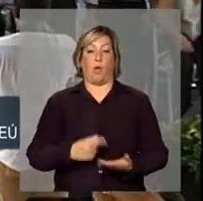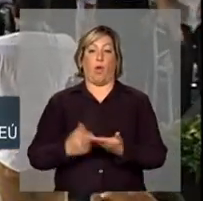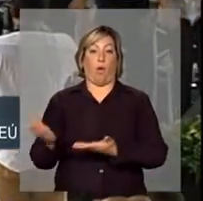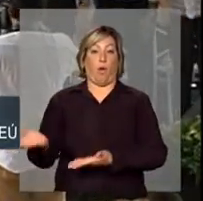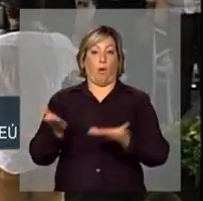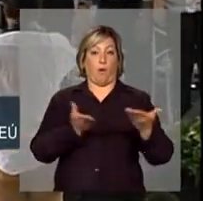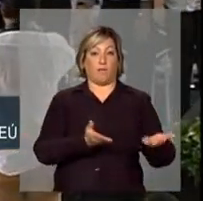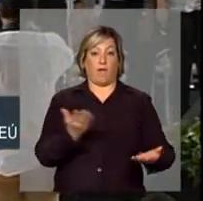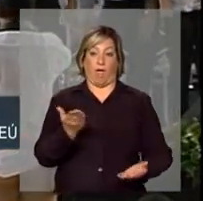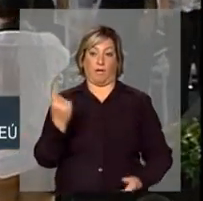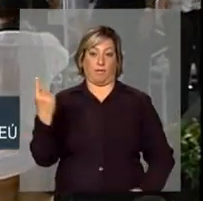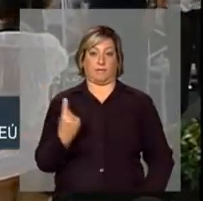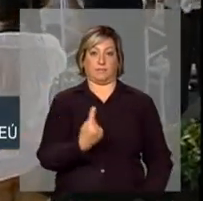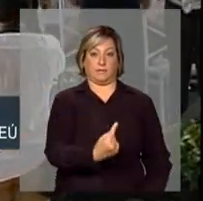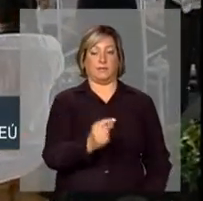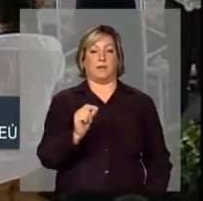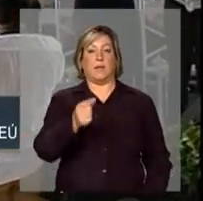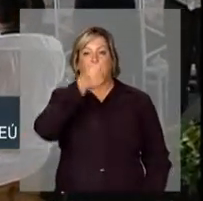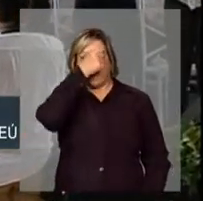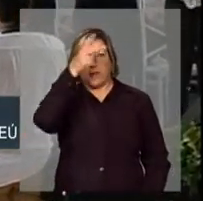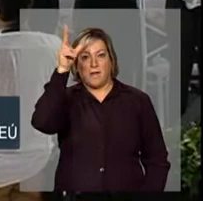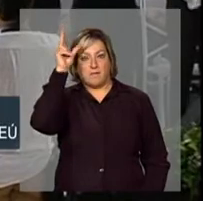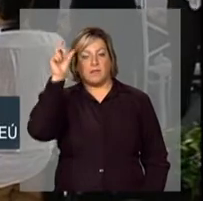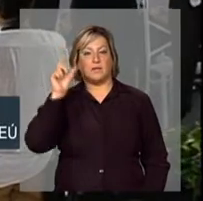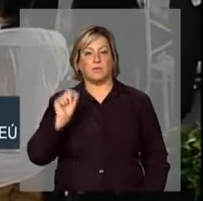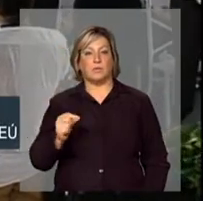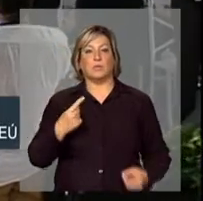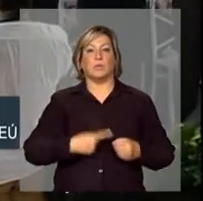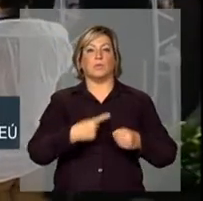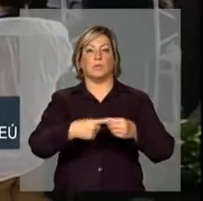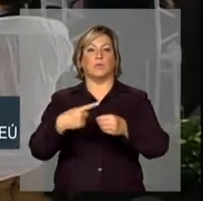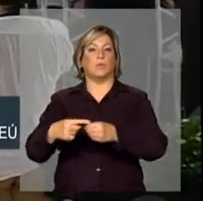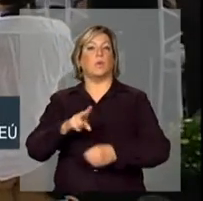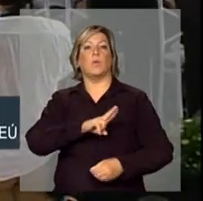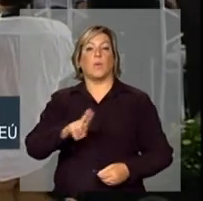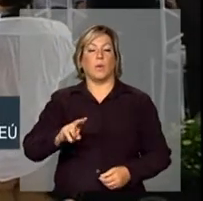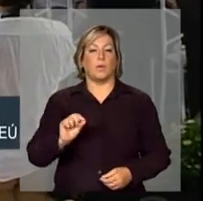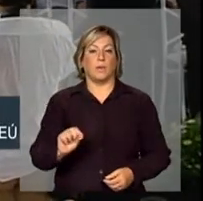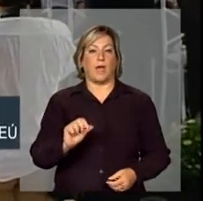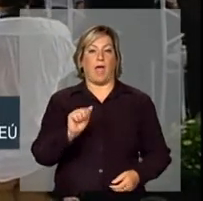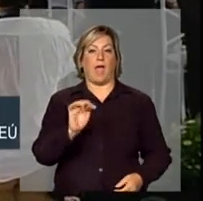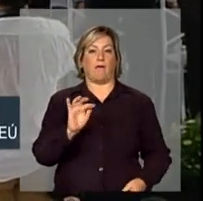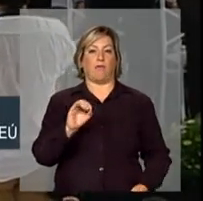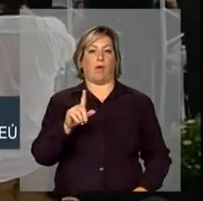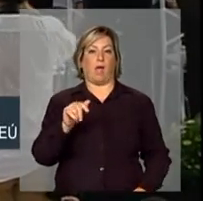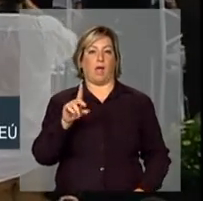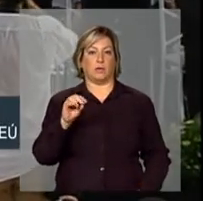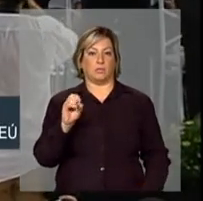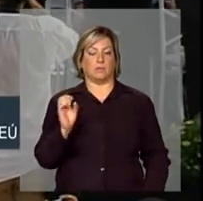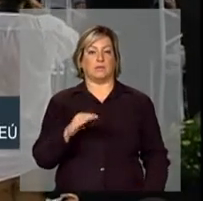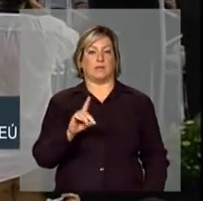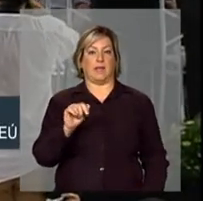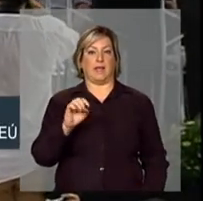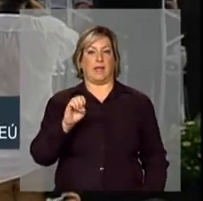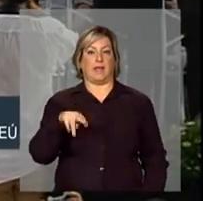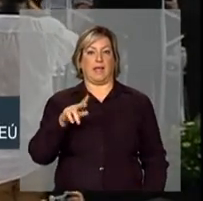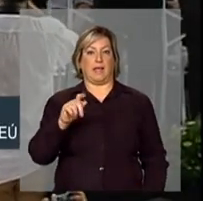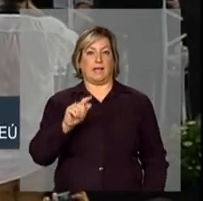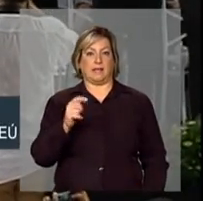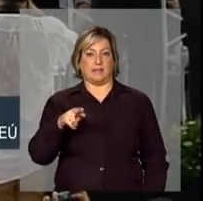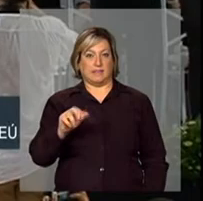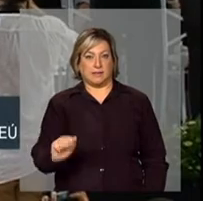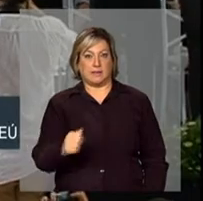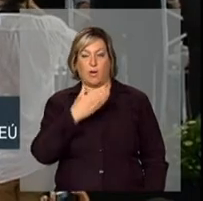Convidamos a subir ao palco os prefeitos dos seguintes municípios: de Afogados da Ingazeira, José